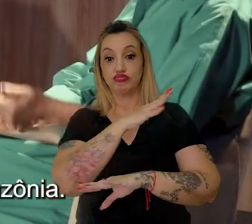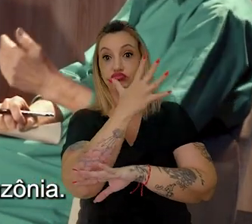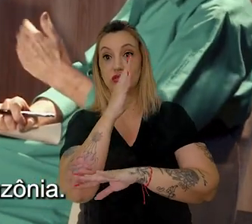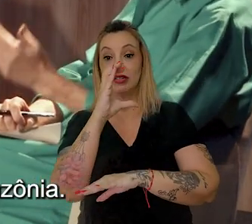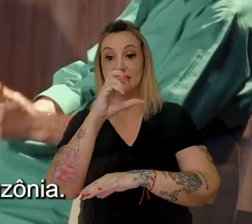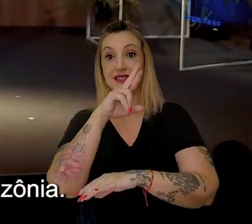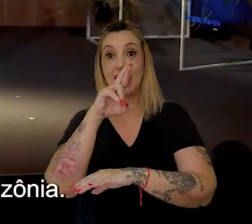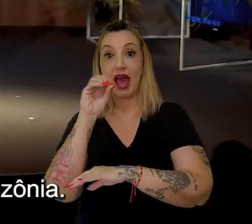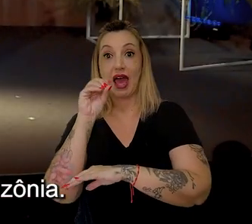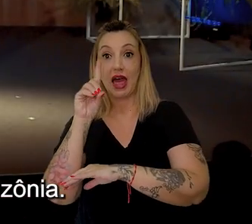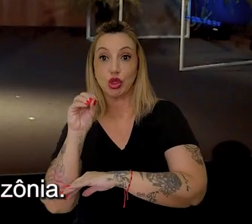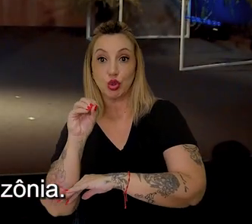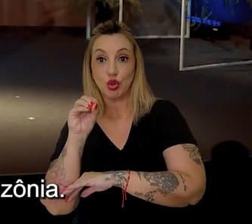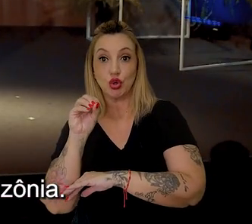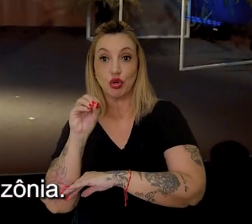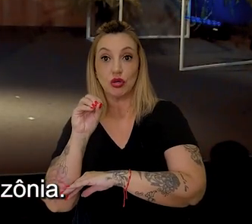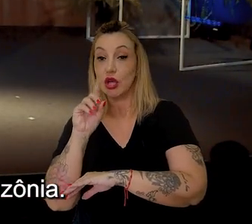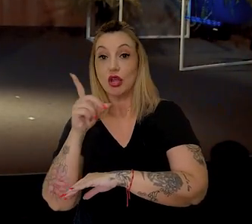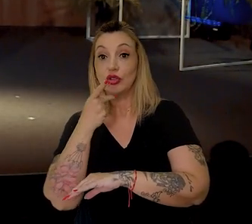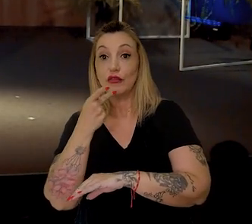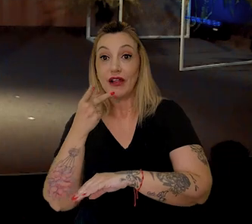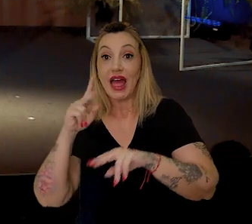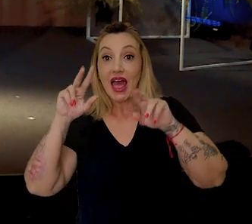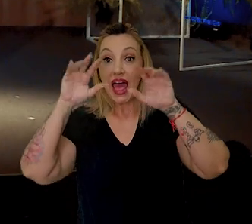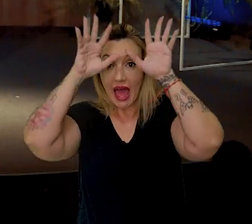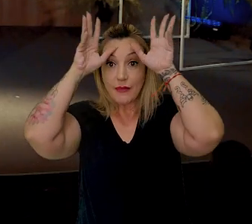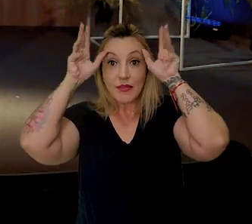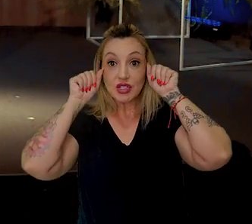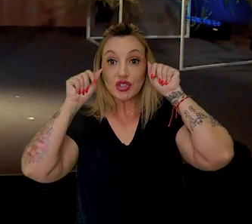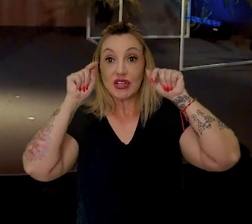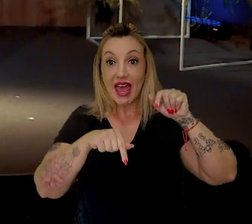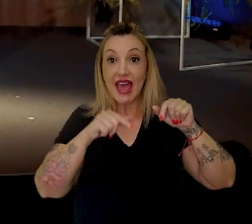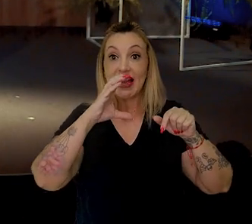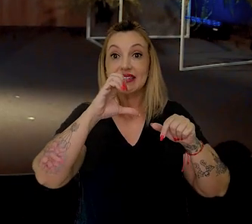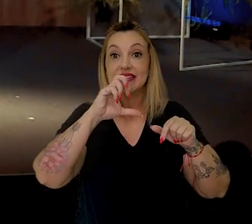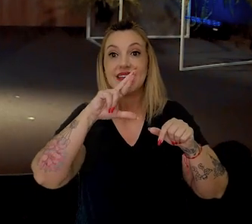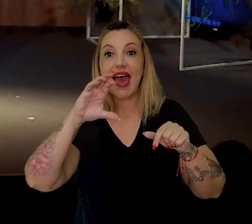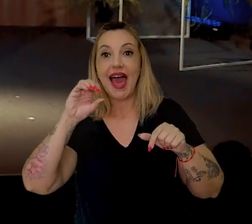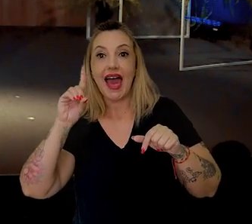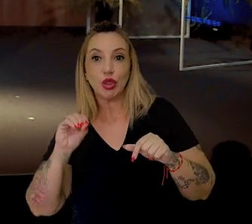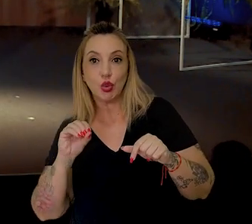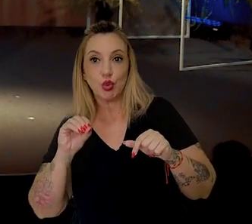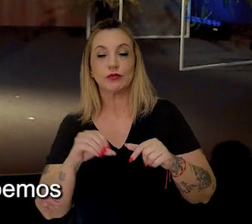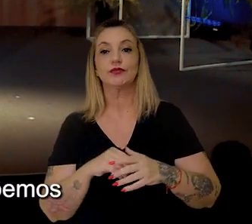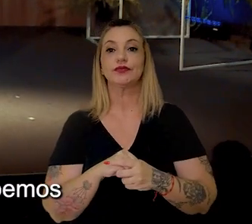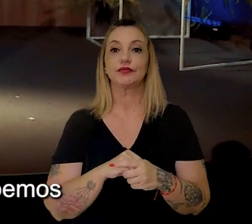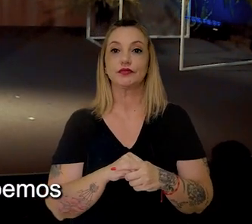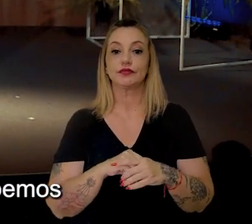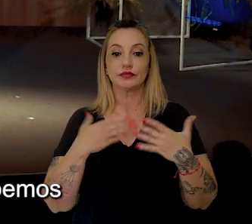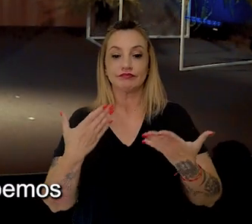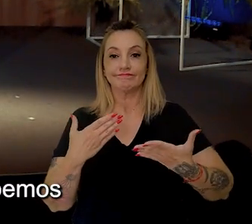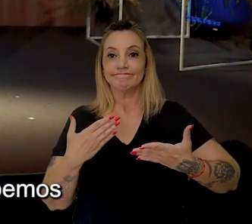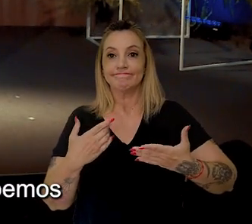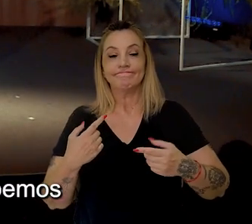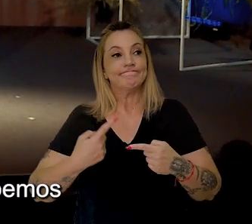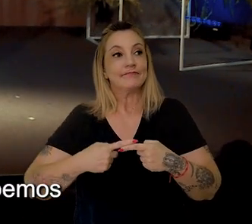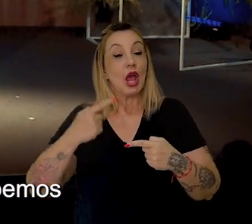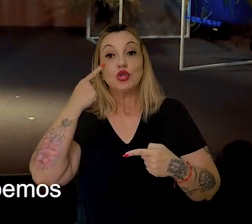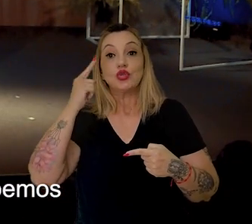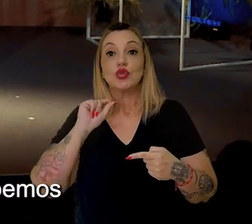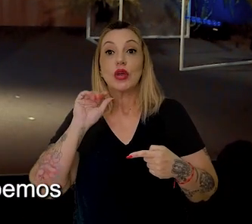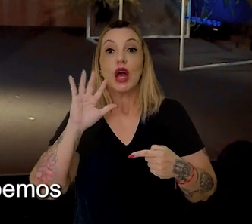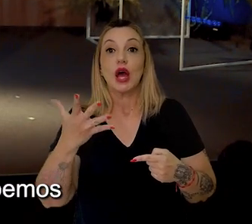serrado agora nós não estamos falando nem na Amazônia tá falando serrado né então é é cheque em branco porque